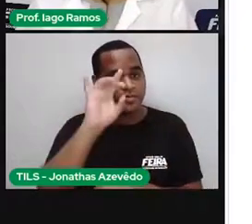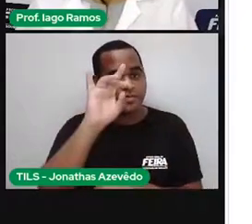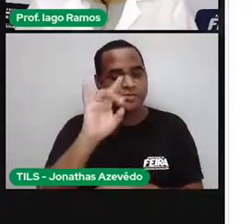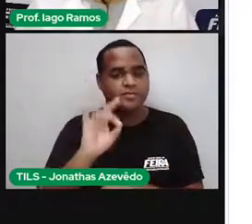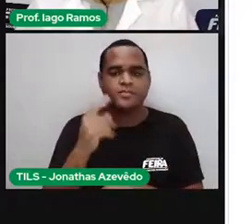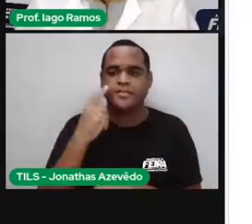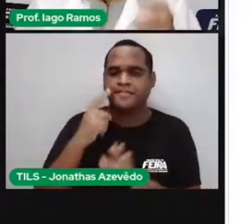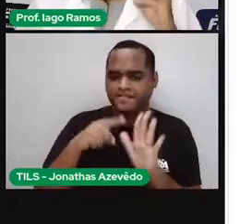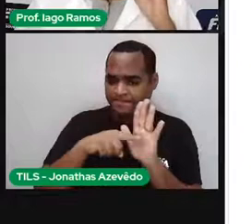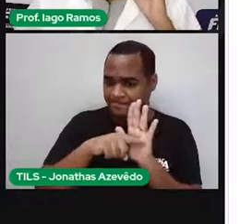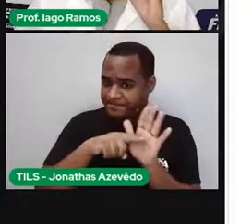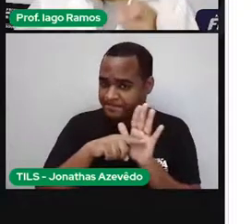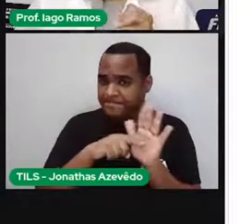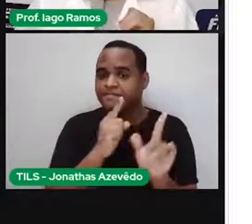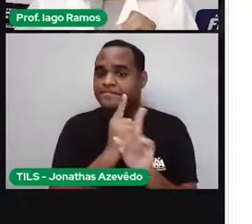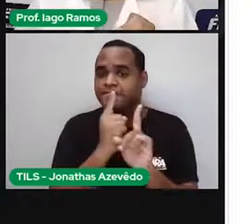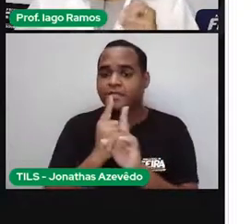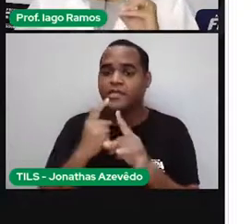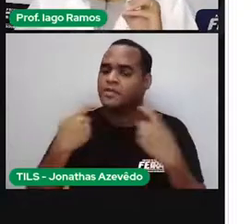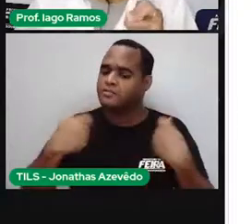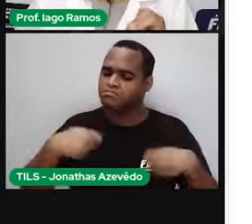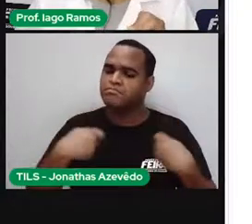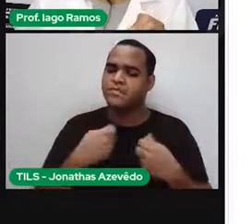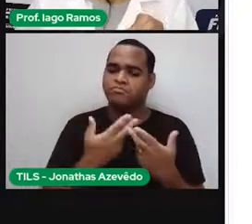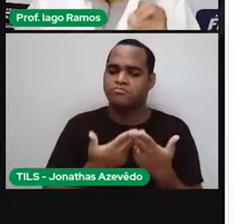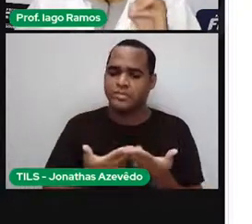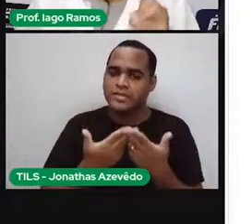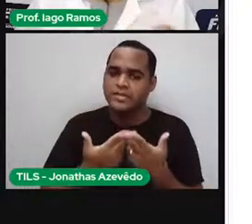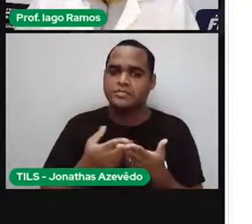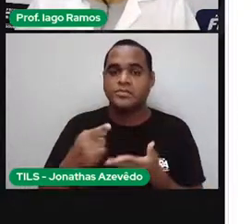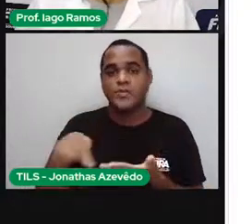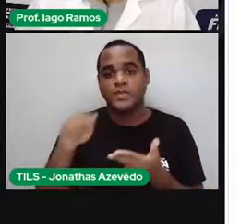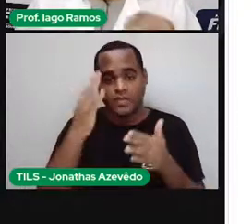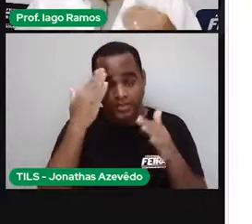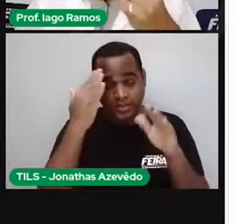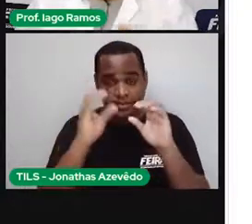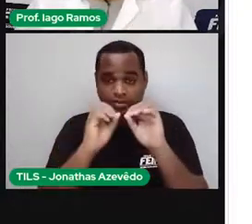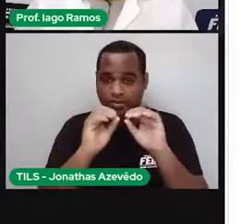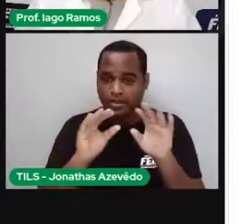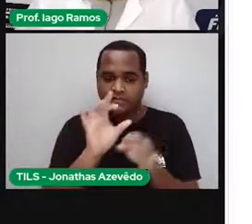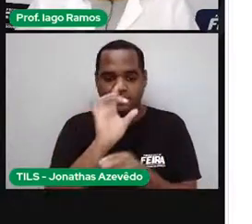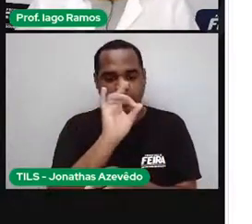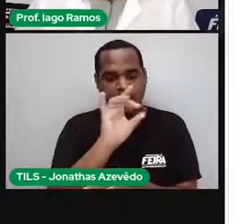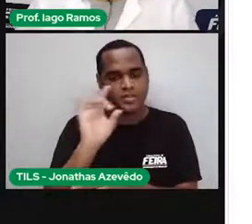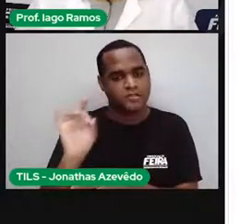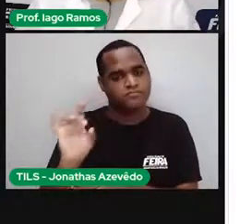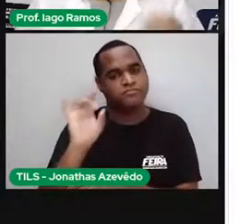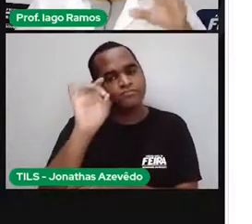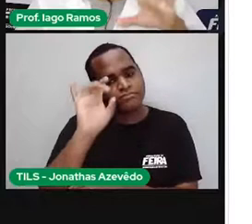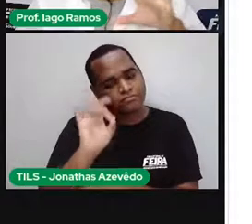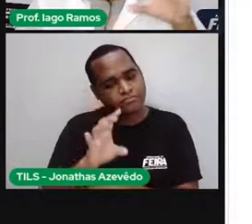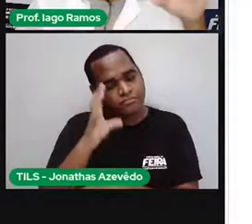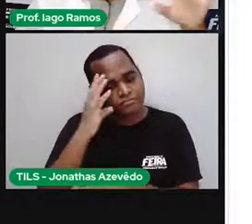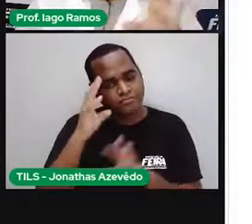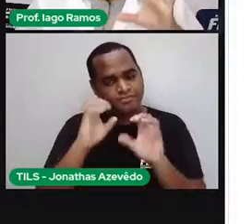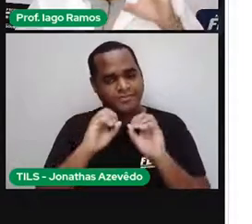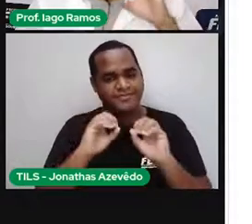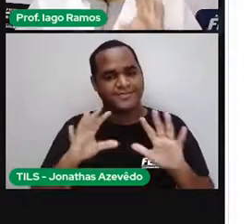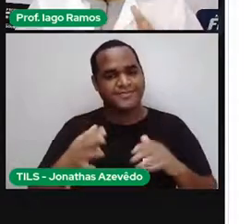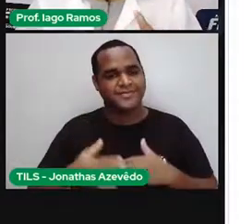investigar precisa de paciência para entender as coisas uma de cada vez então